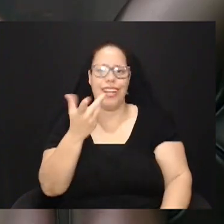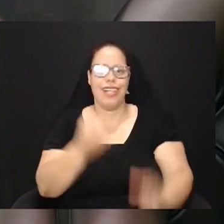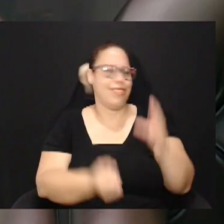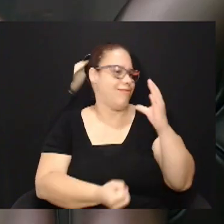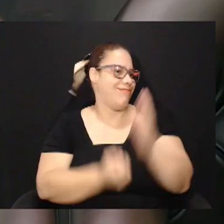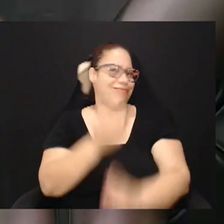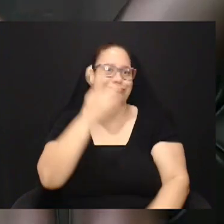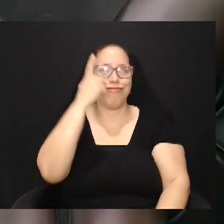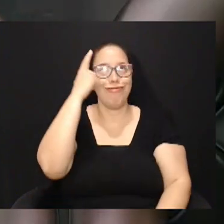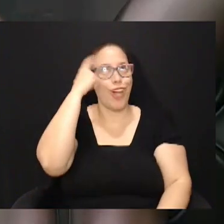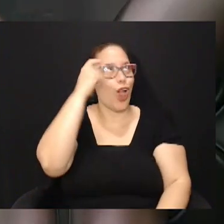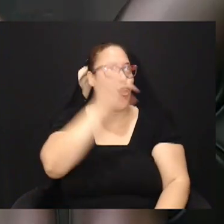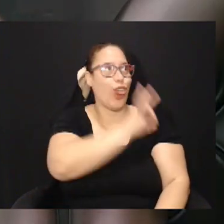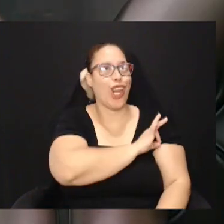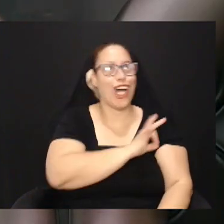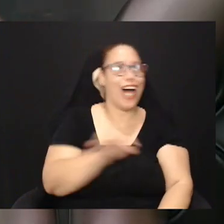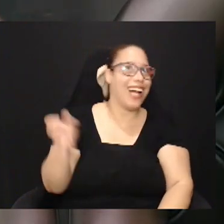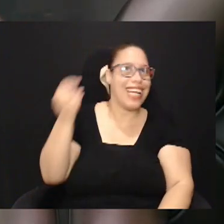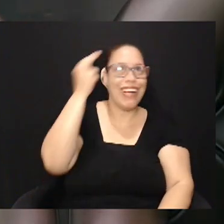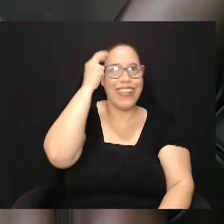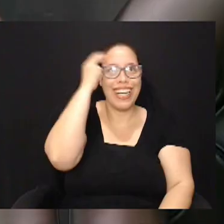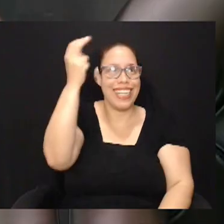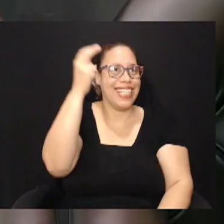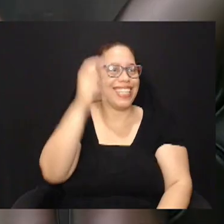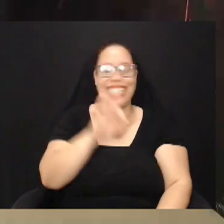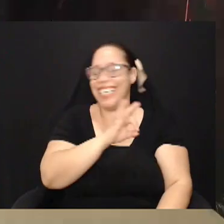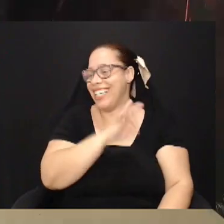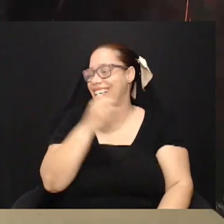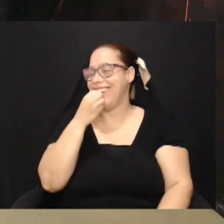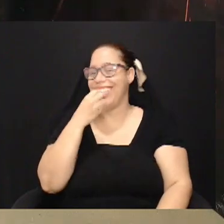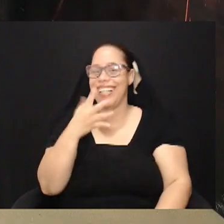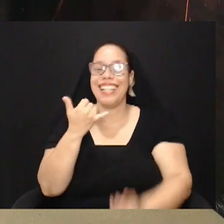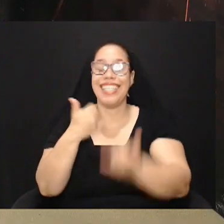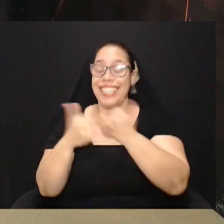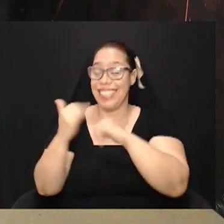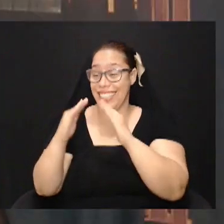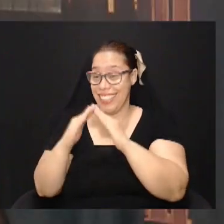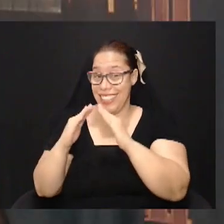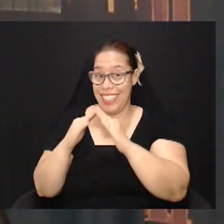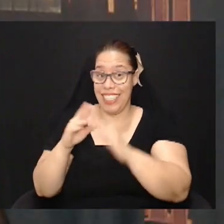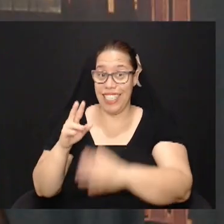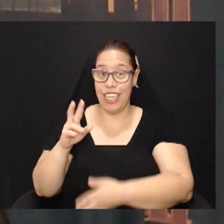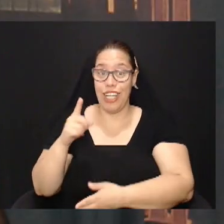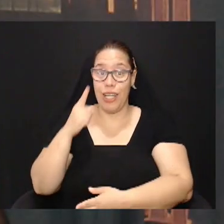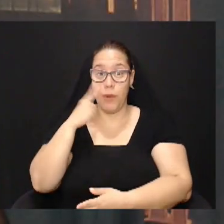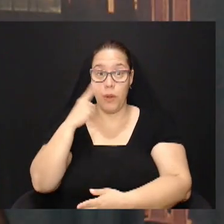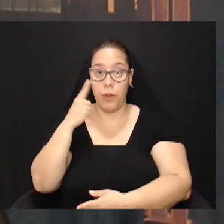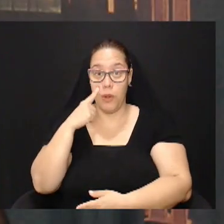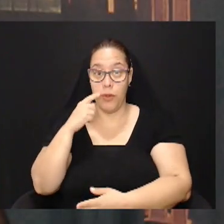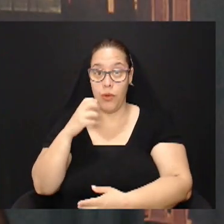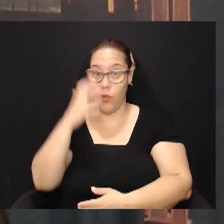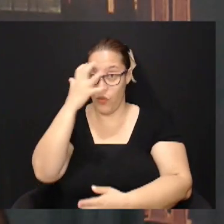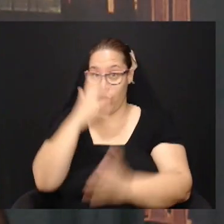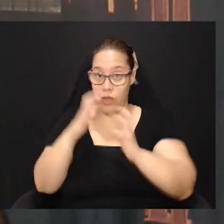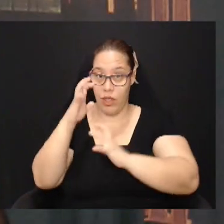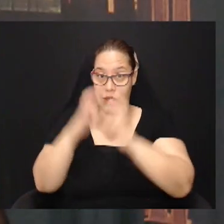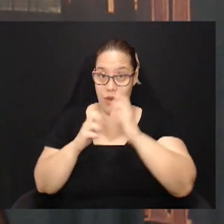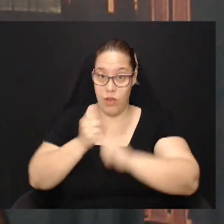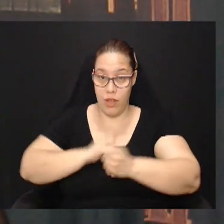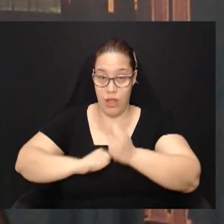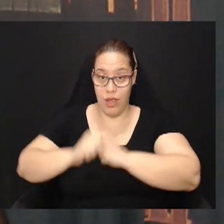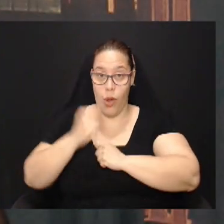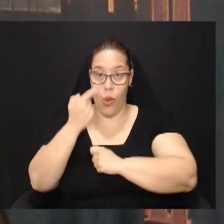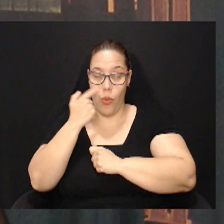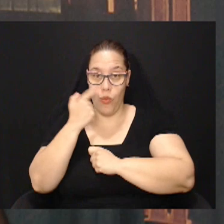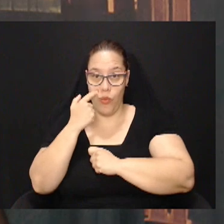é um gênio. Muito bom. A gente brinca em casa sempre, olha, tá a raiva brigando com a ansiedade, olha aqui. Vamos lá,